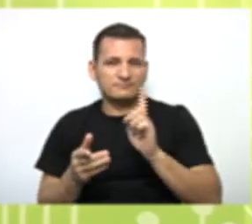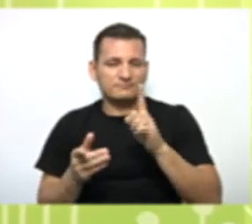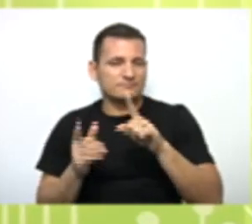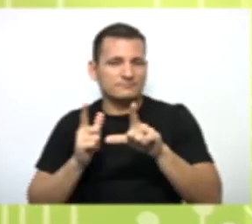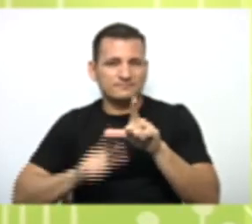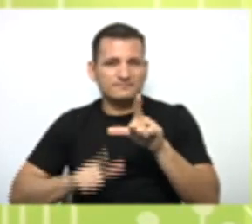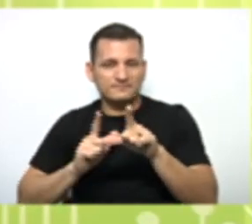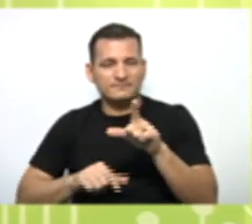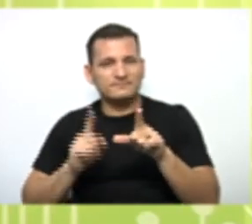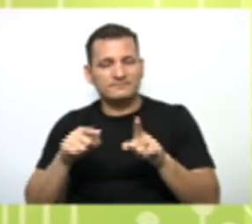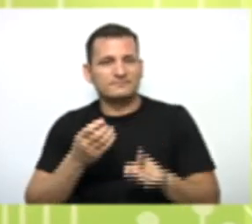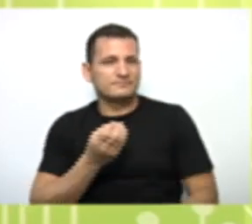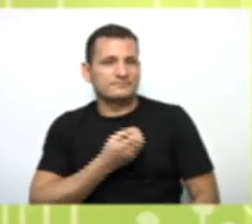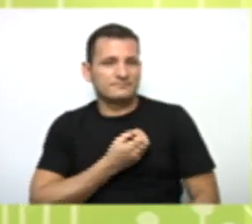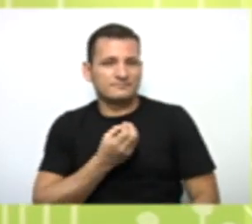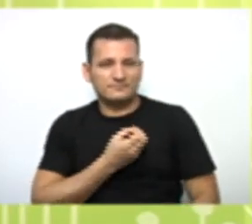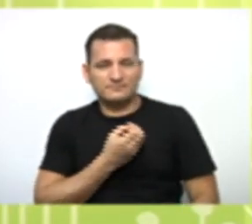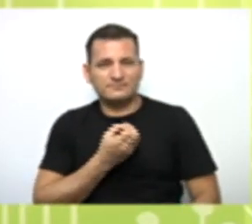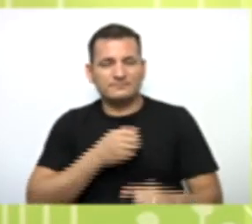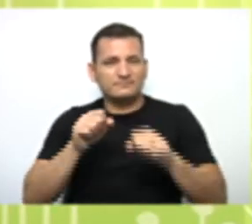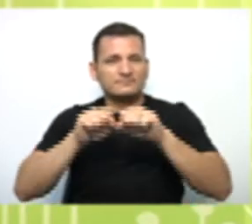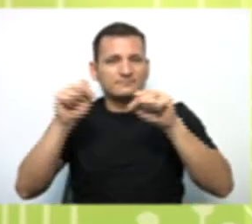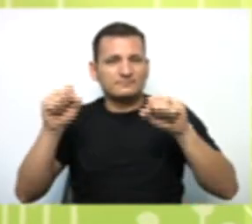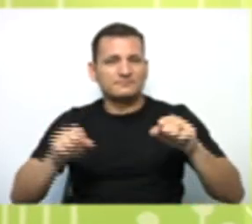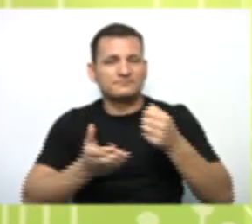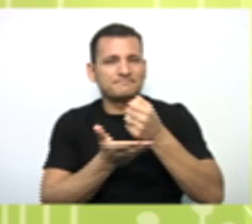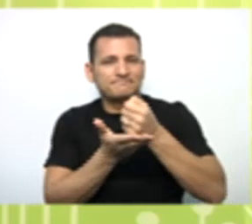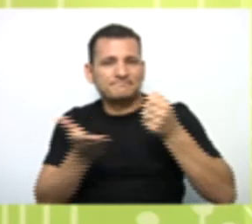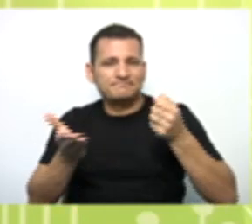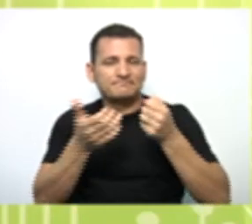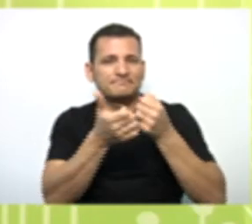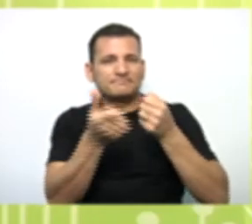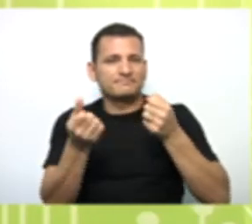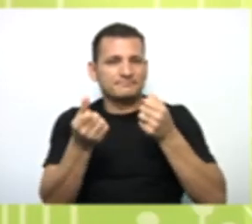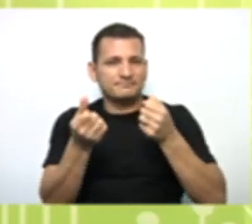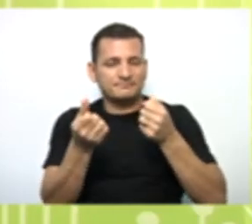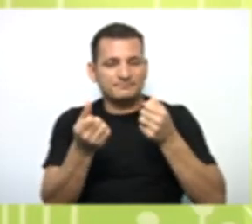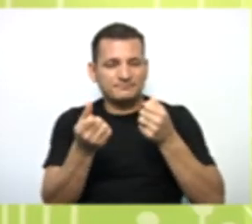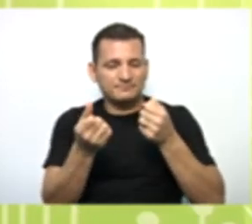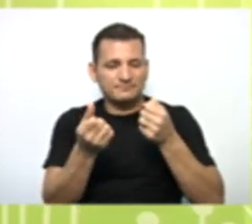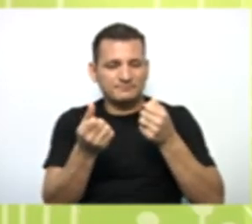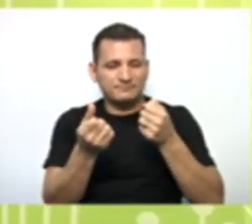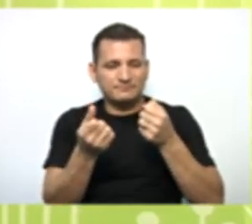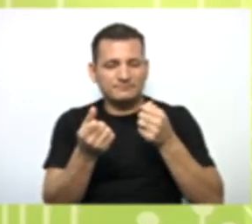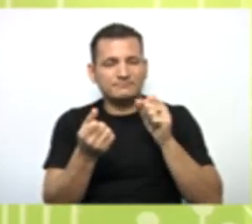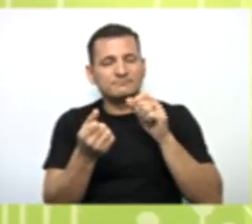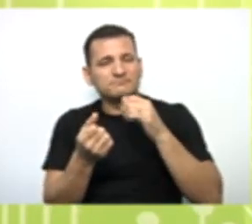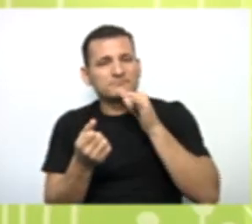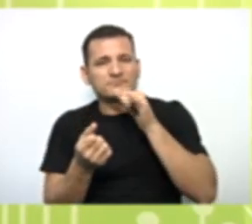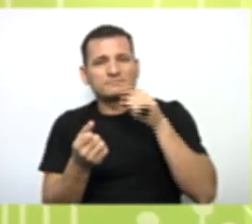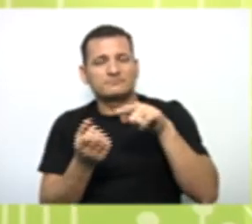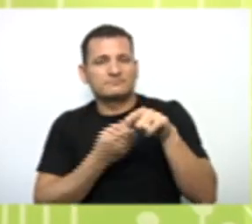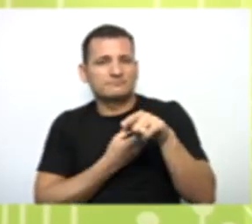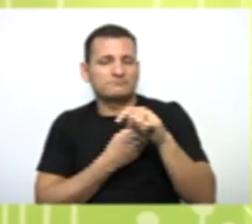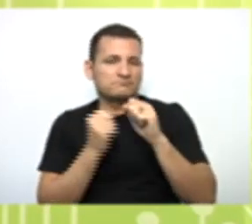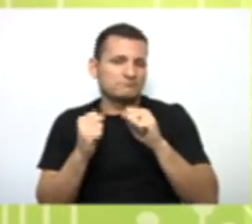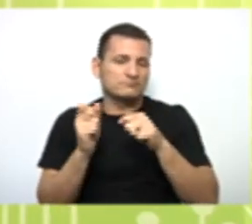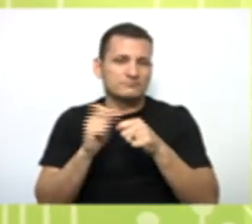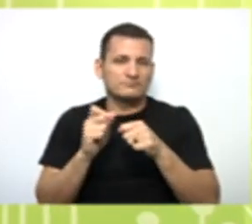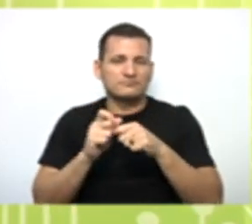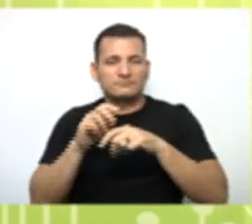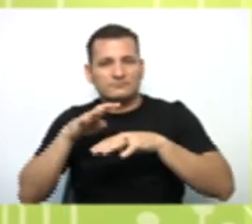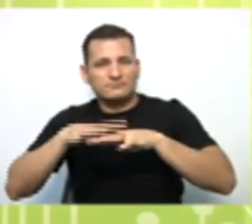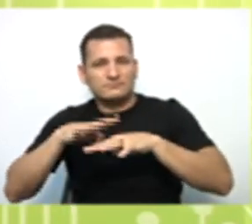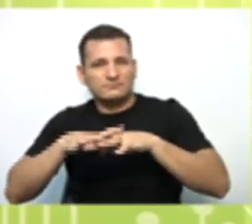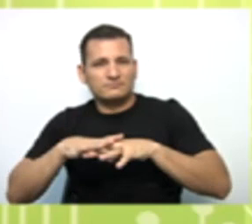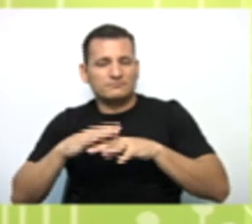letras. São números do sistema hexadecimal. E se são números, a gente pode fazer cálculos matemáticos, a gente